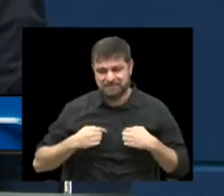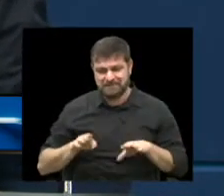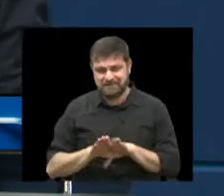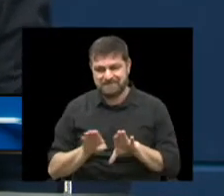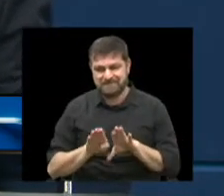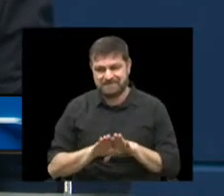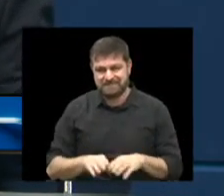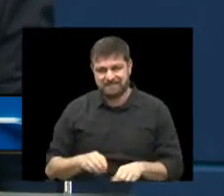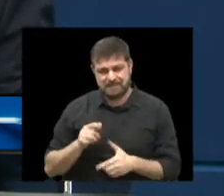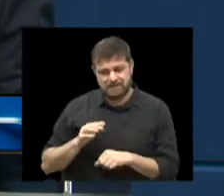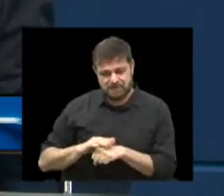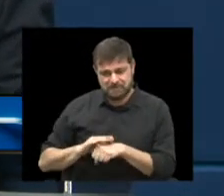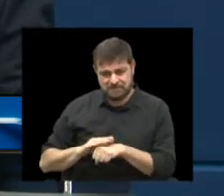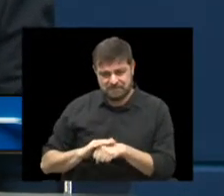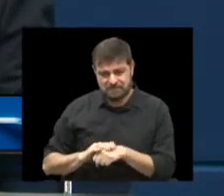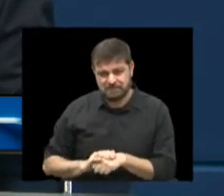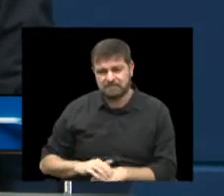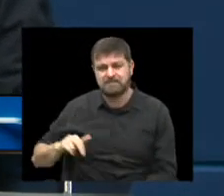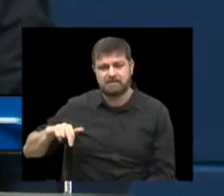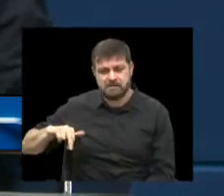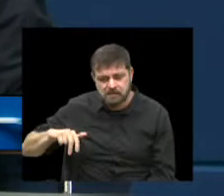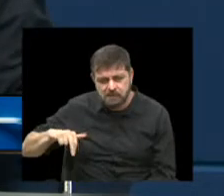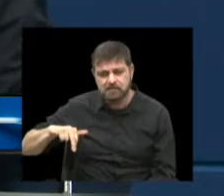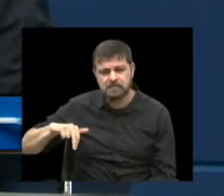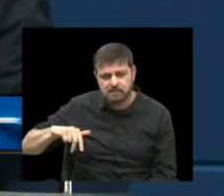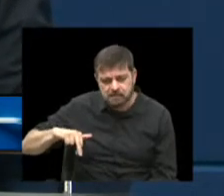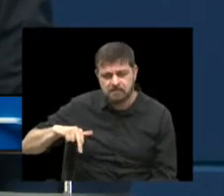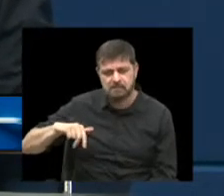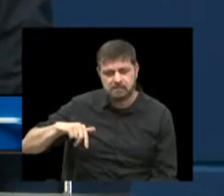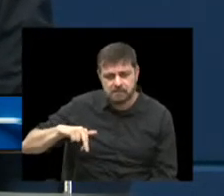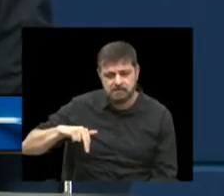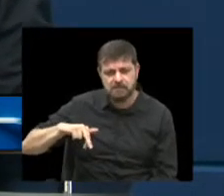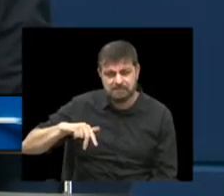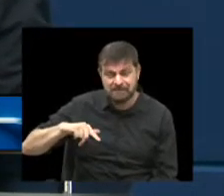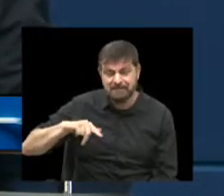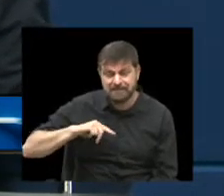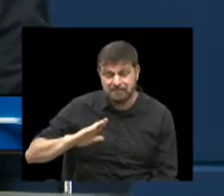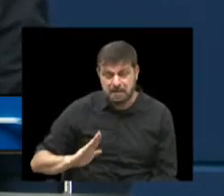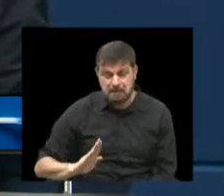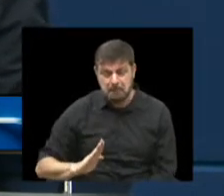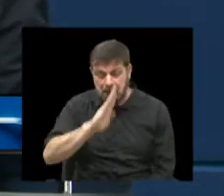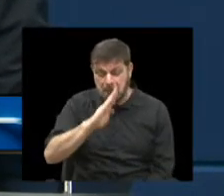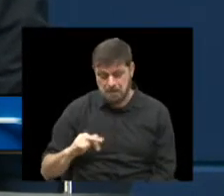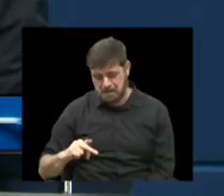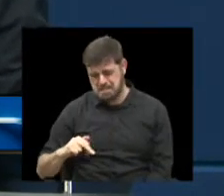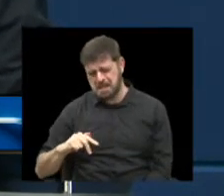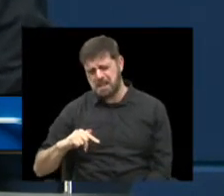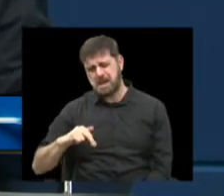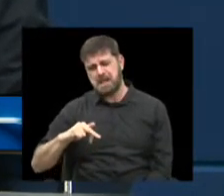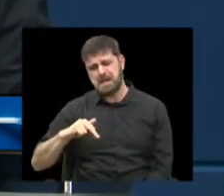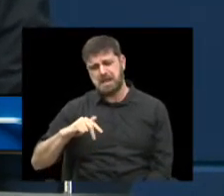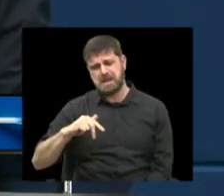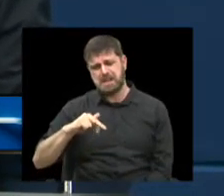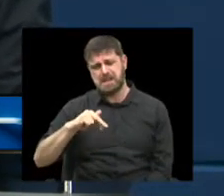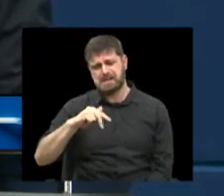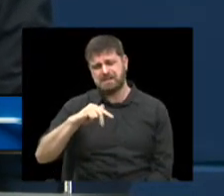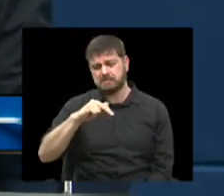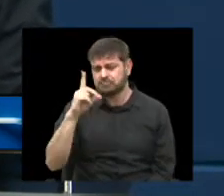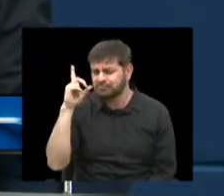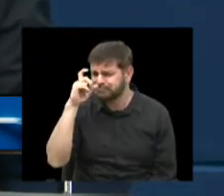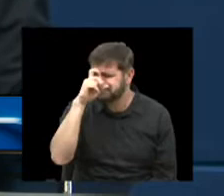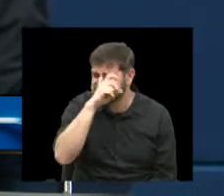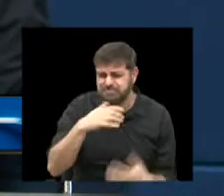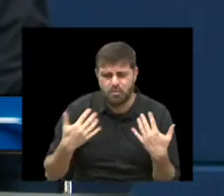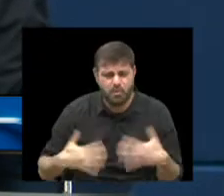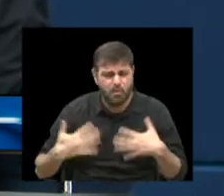Todas as vezes a pé no centro de saúde. E lá é uma subida muito grande para chegar até esse centro de saúde. Mas não conseguiu tomar